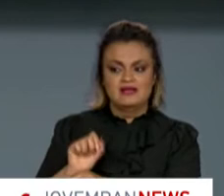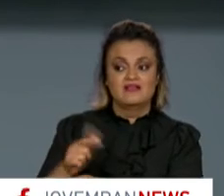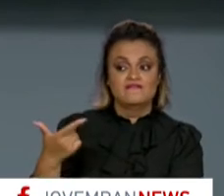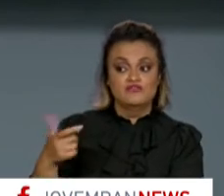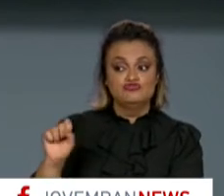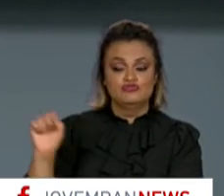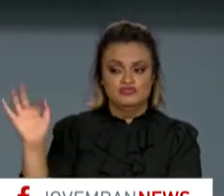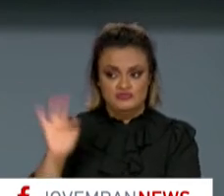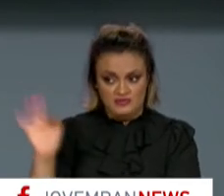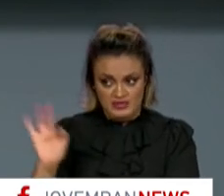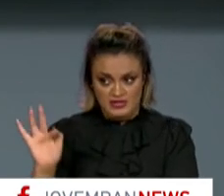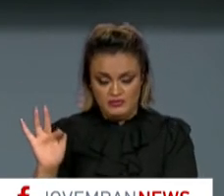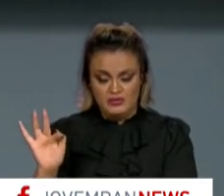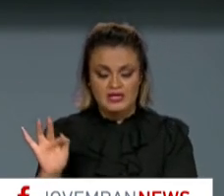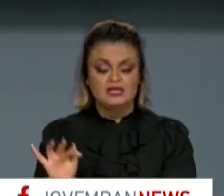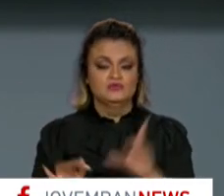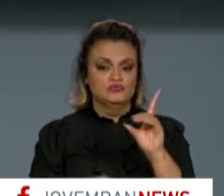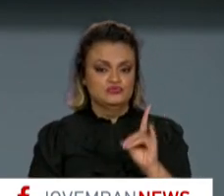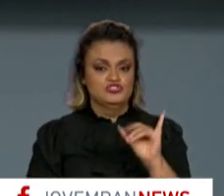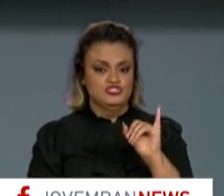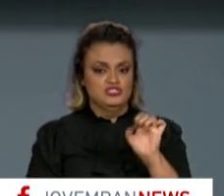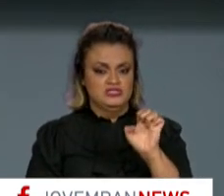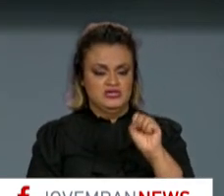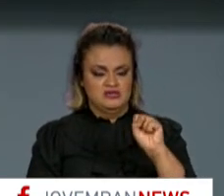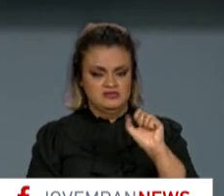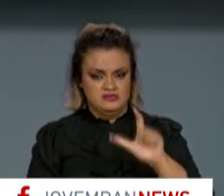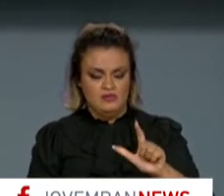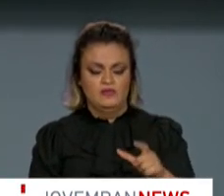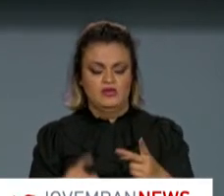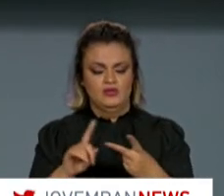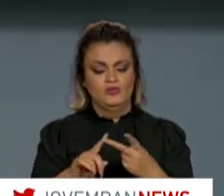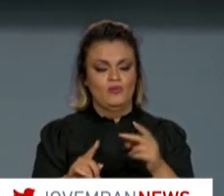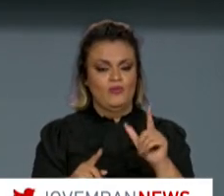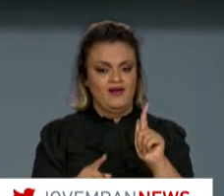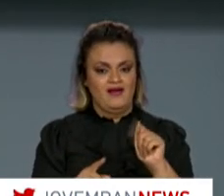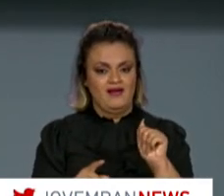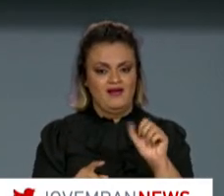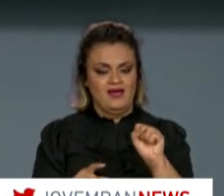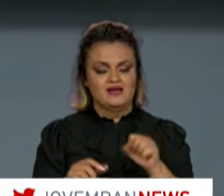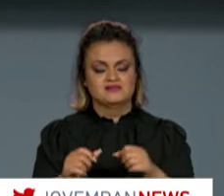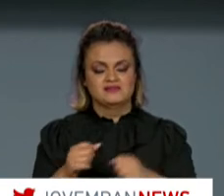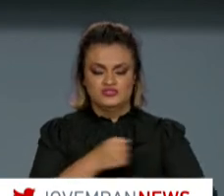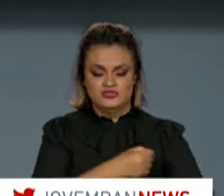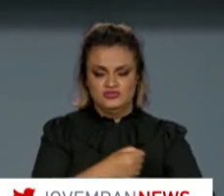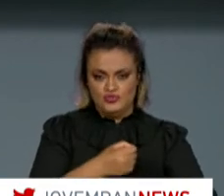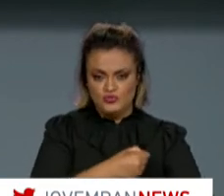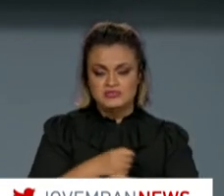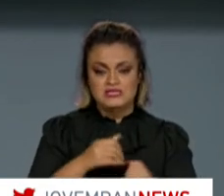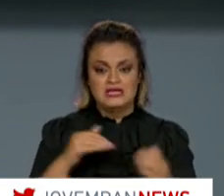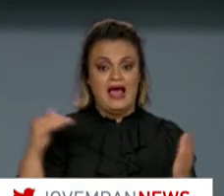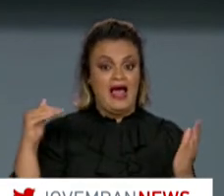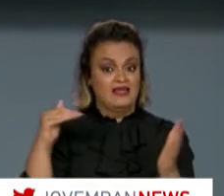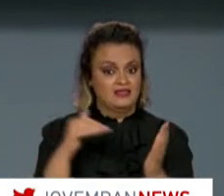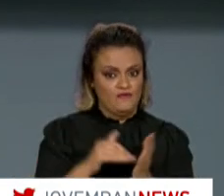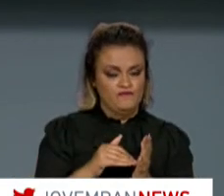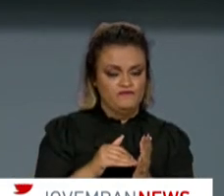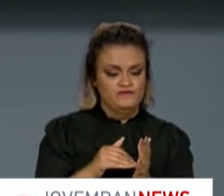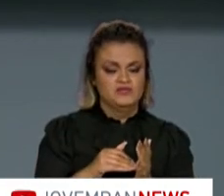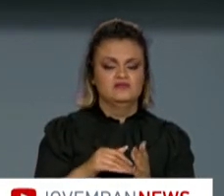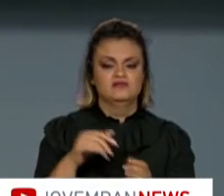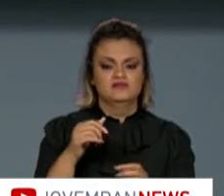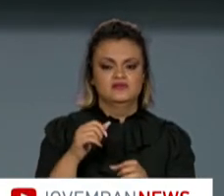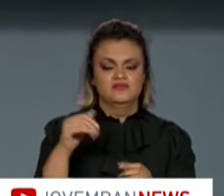fevereiro e do diesel e do gás de cozinha por um ano, até o final de